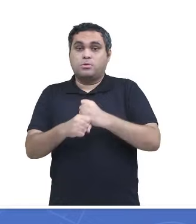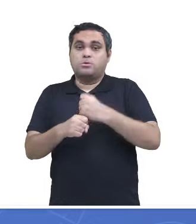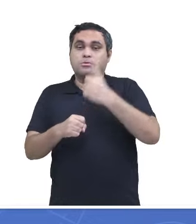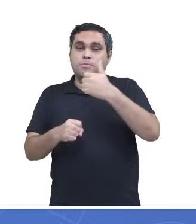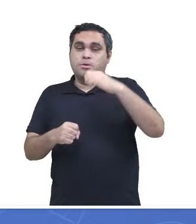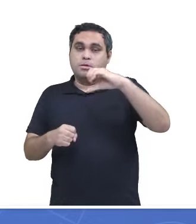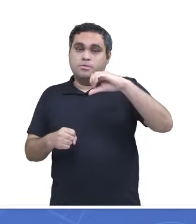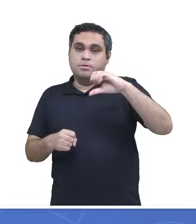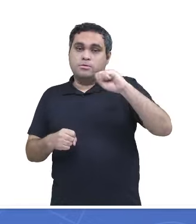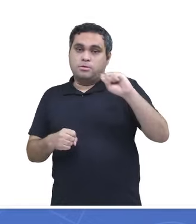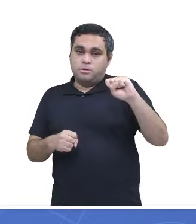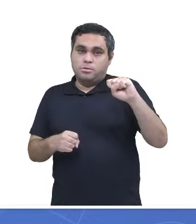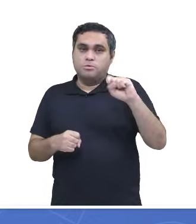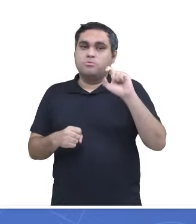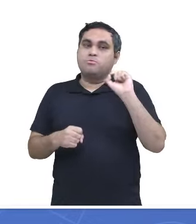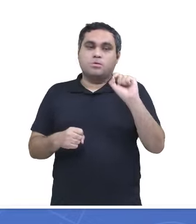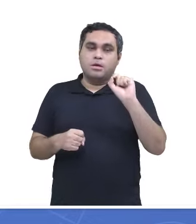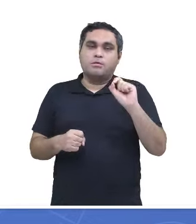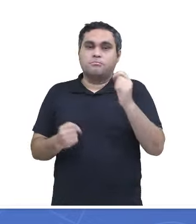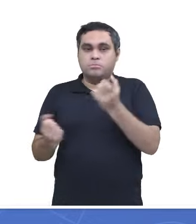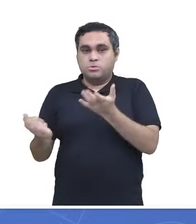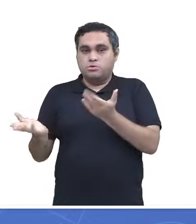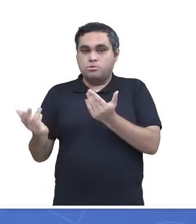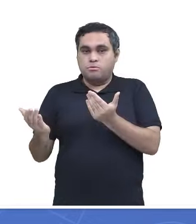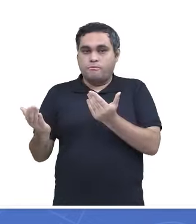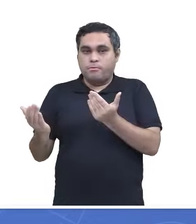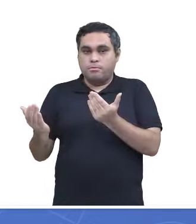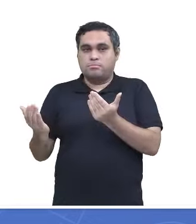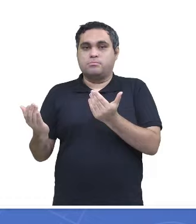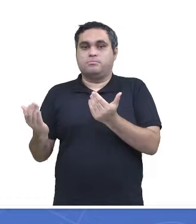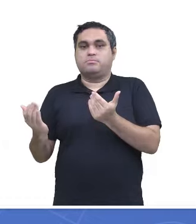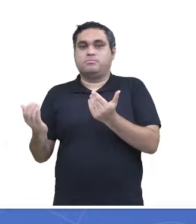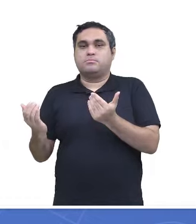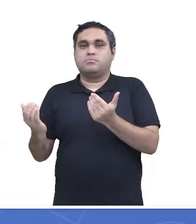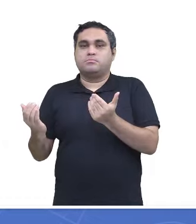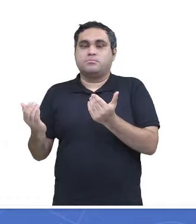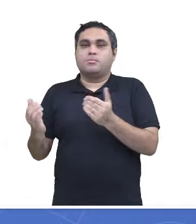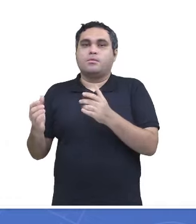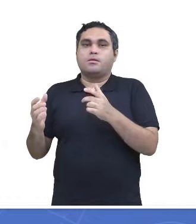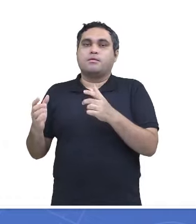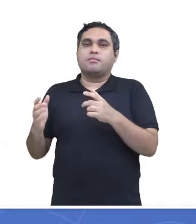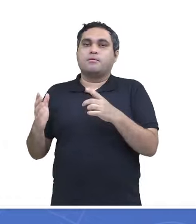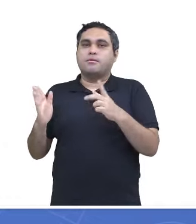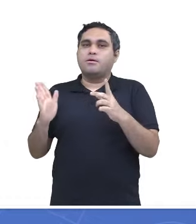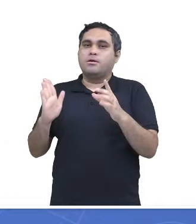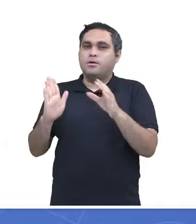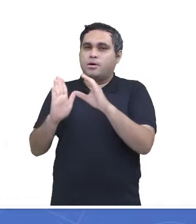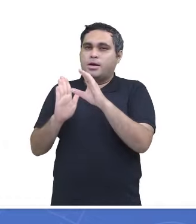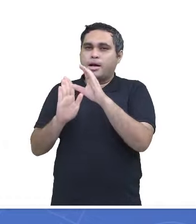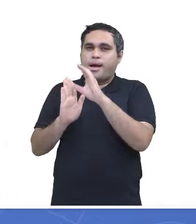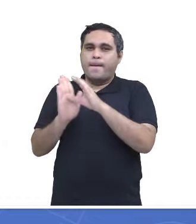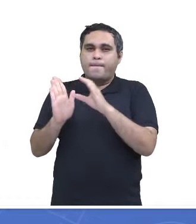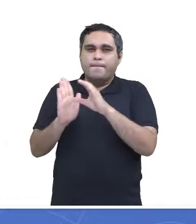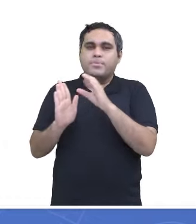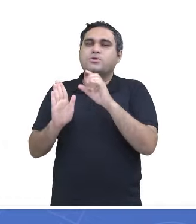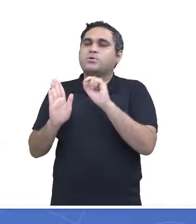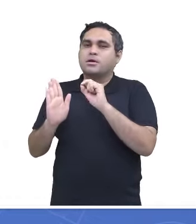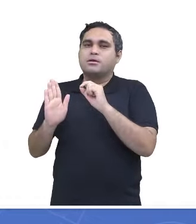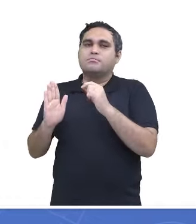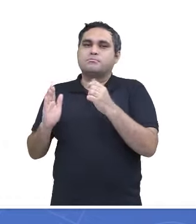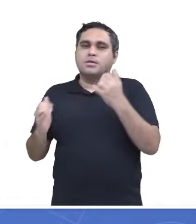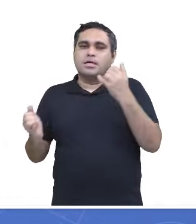1988, os jovens são inseridos no capítulo que trata dos interesses da família, da